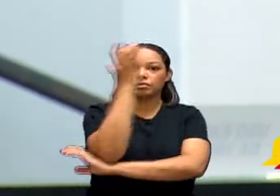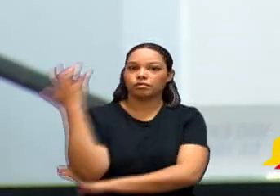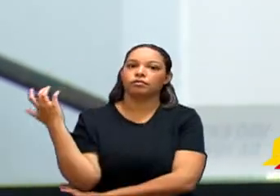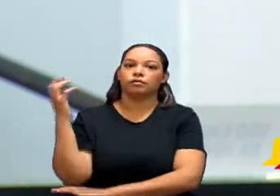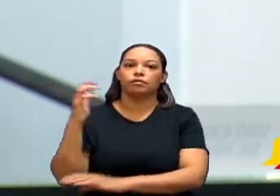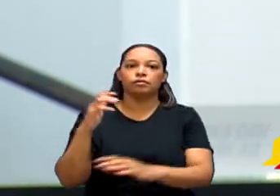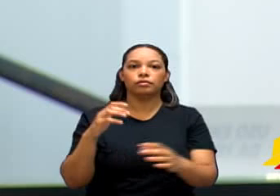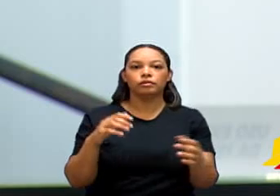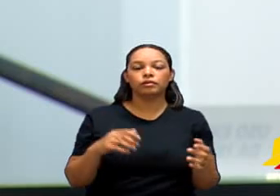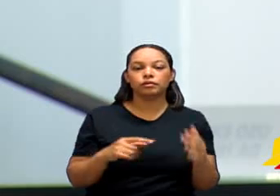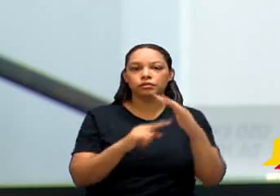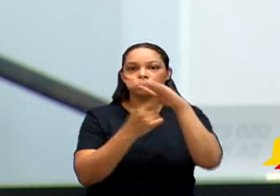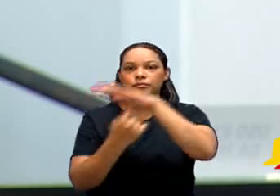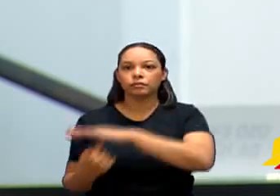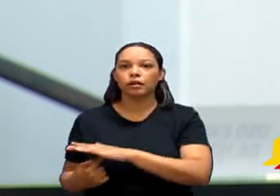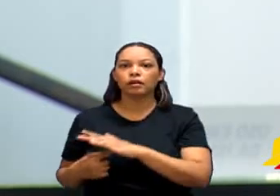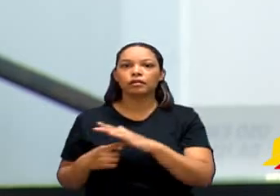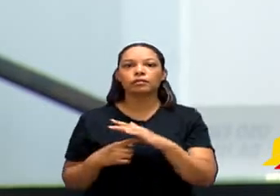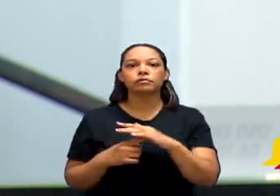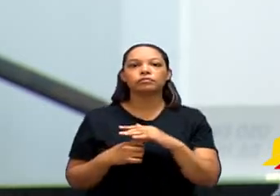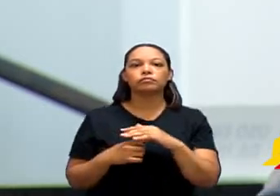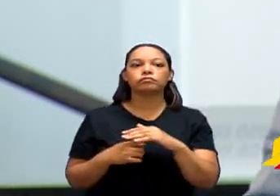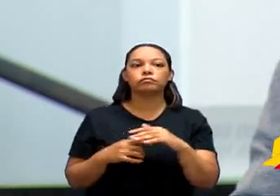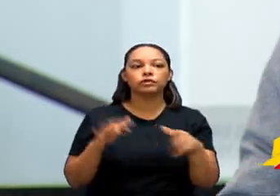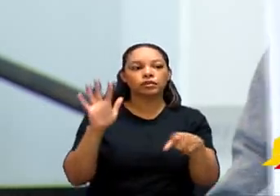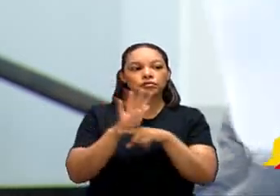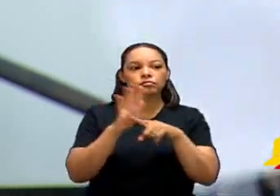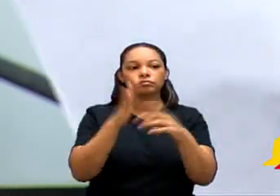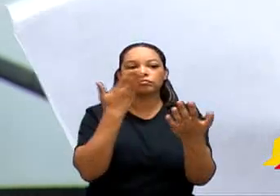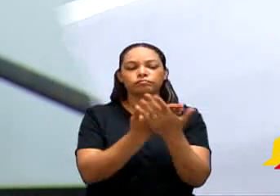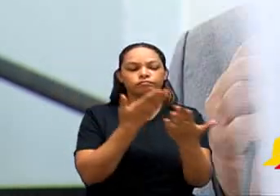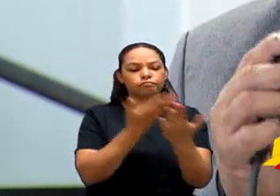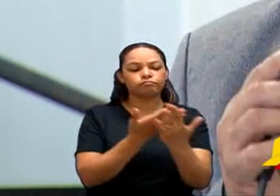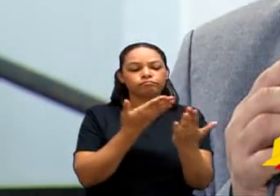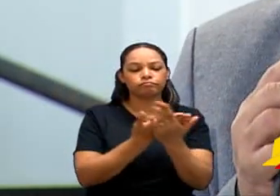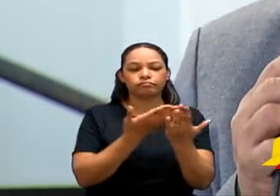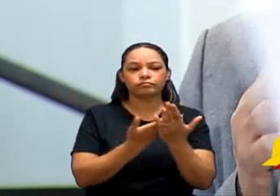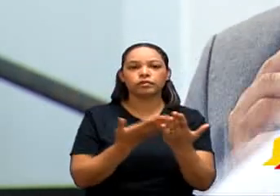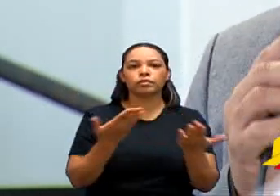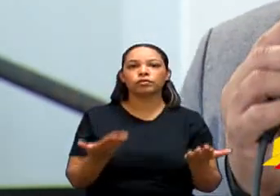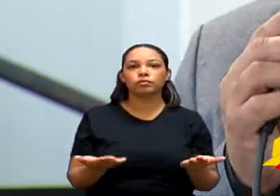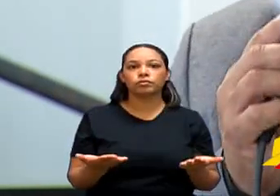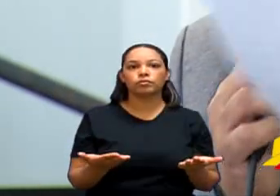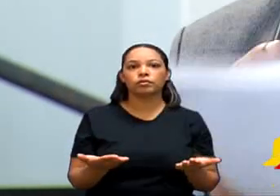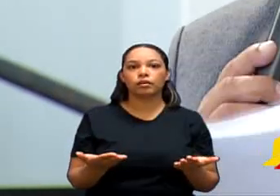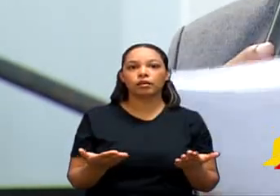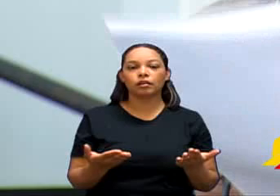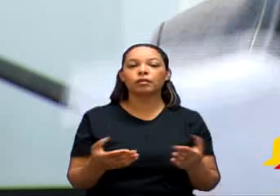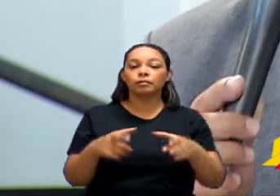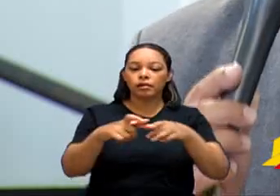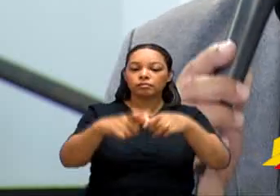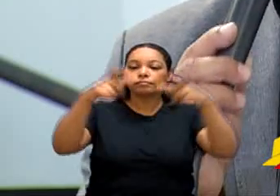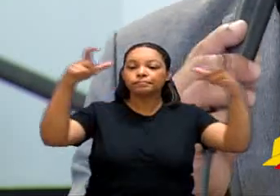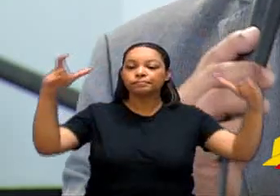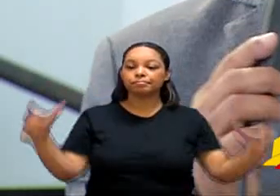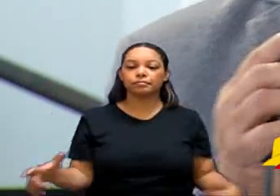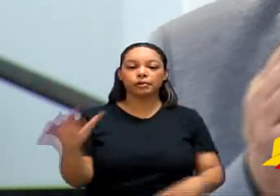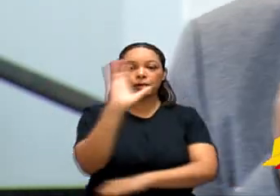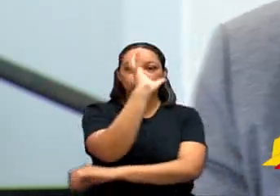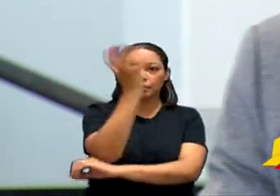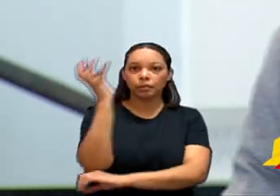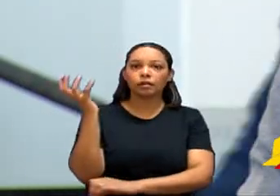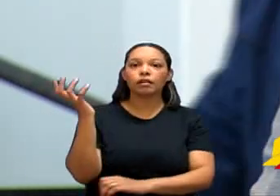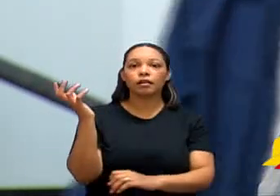ia realizar a visita em loco para iniciar estudos ambientais para a implantação do parque, já imaginando-se que é